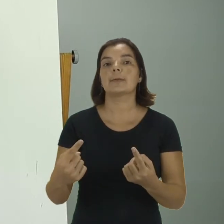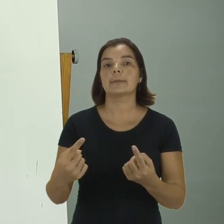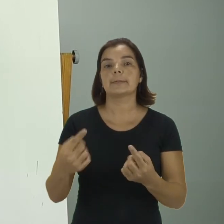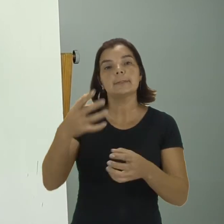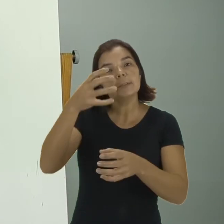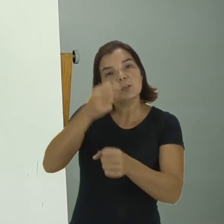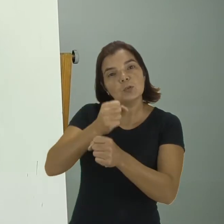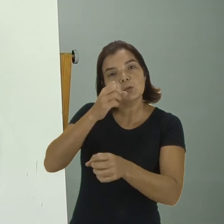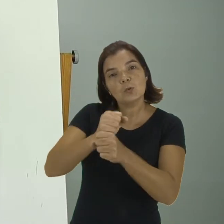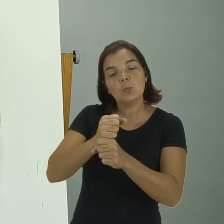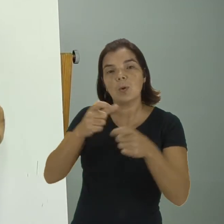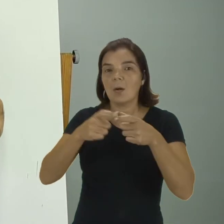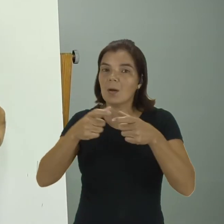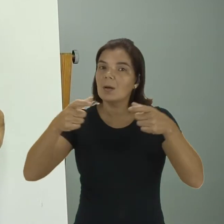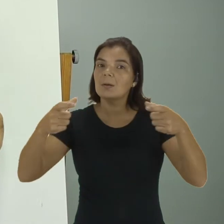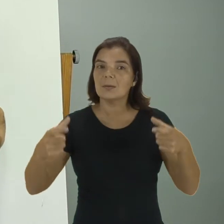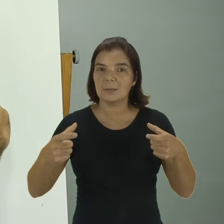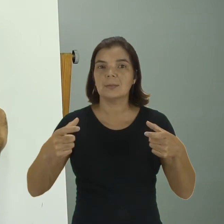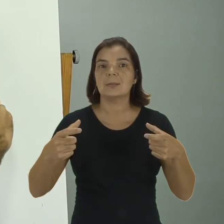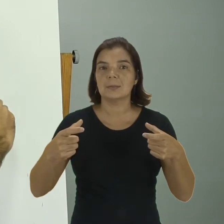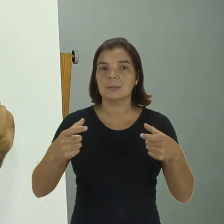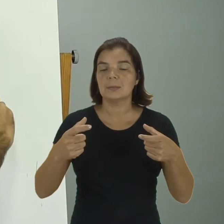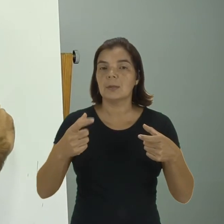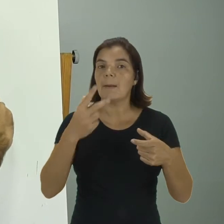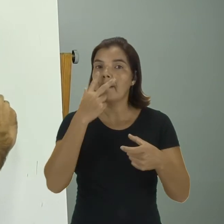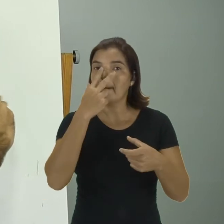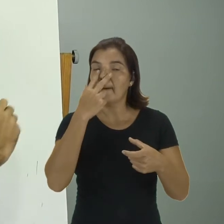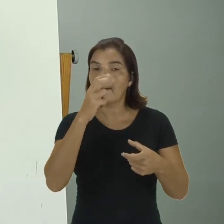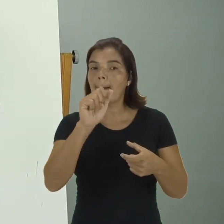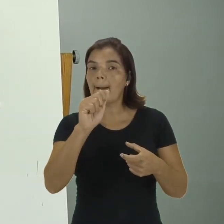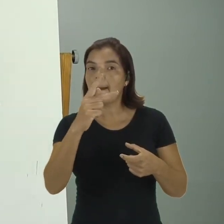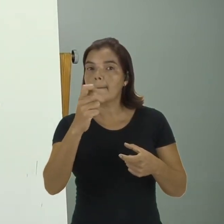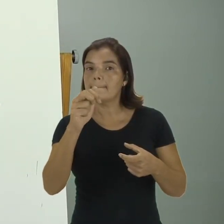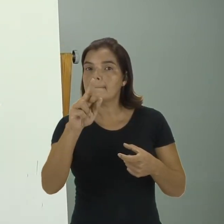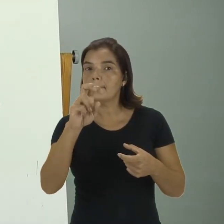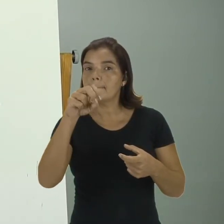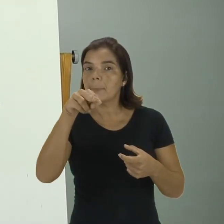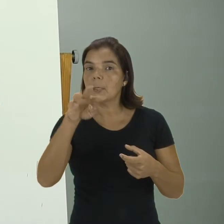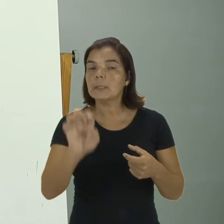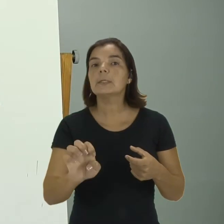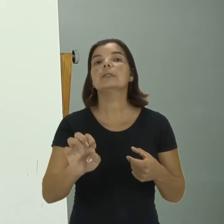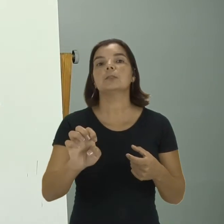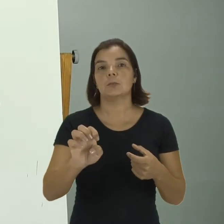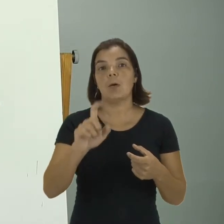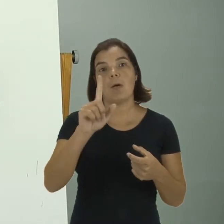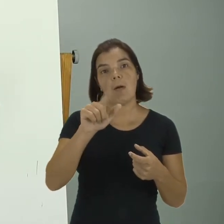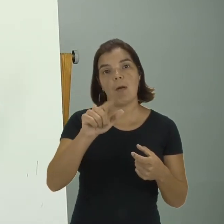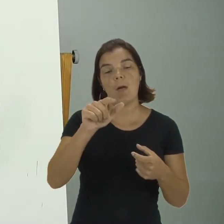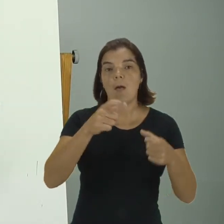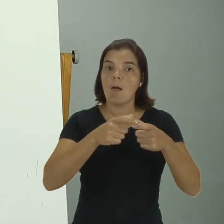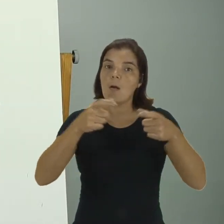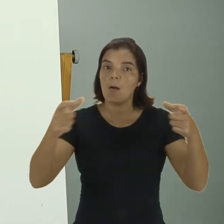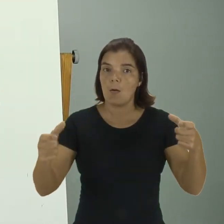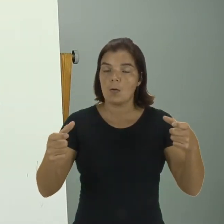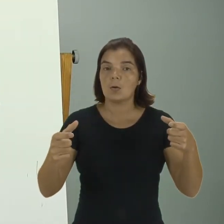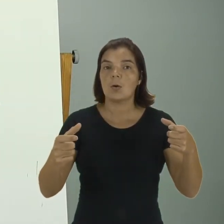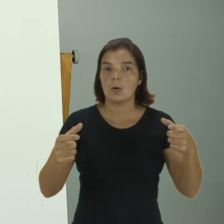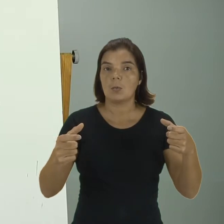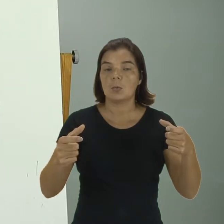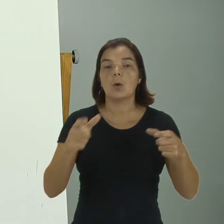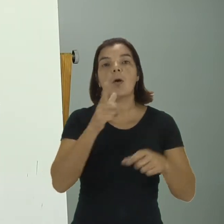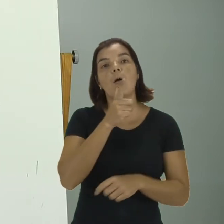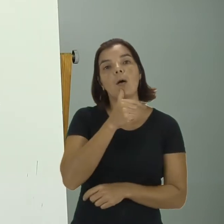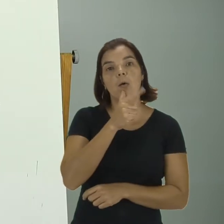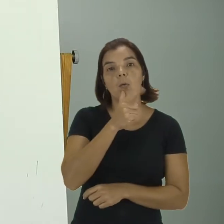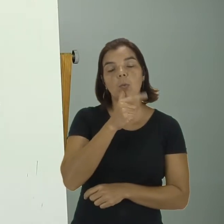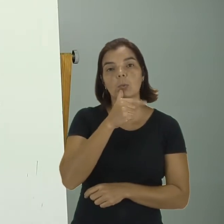a dilatação aparente. Qual que é a dilatação aparente? É a dilatação correspondente ao líquido